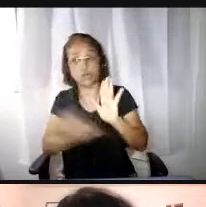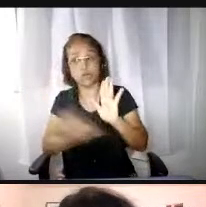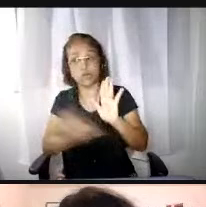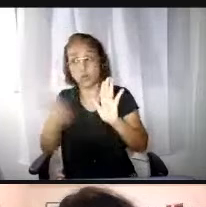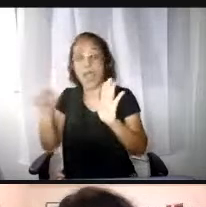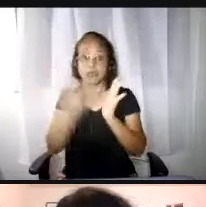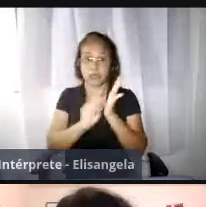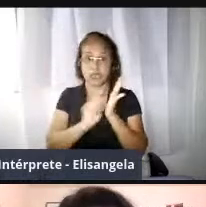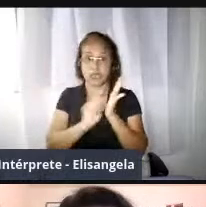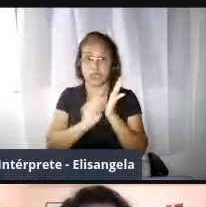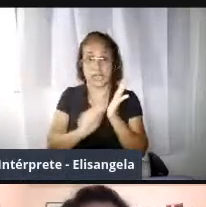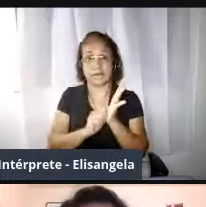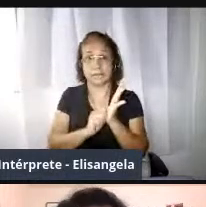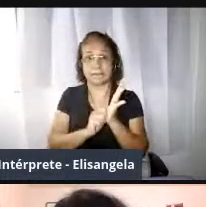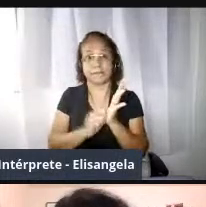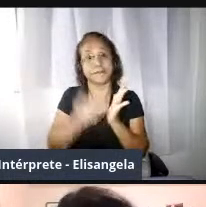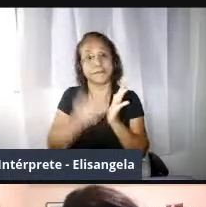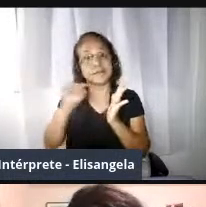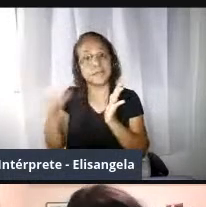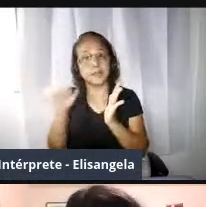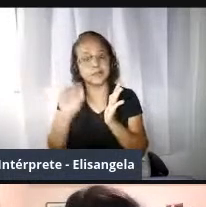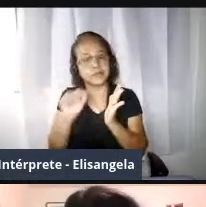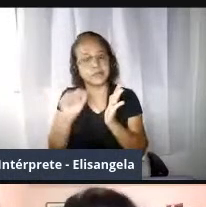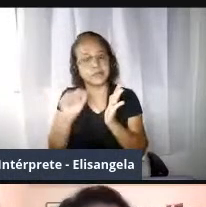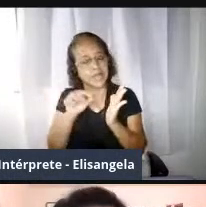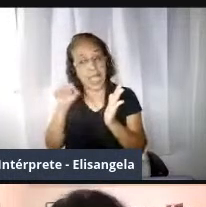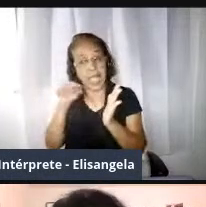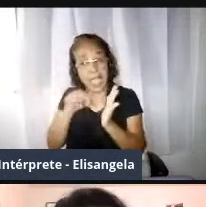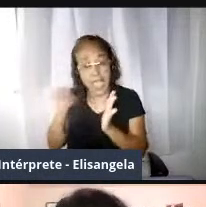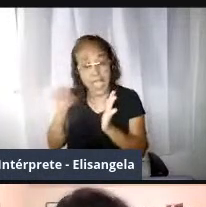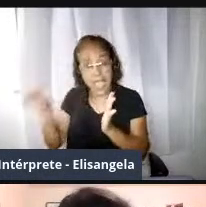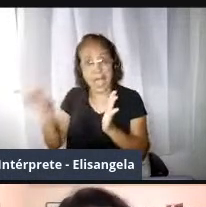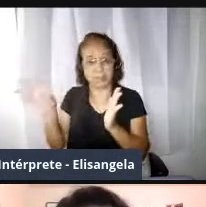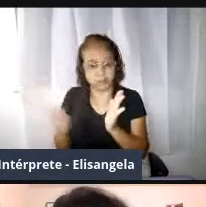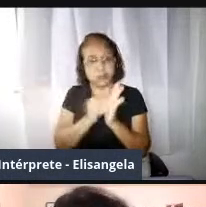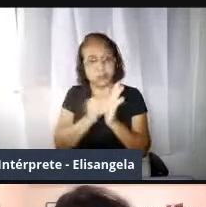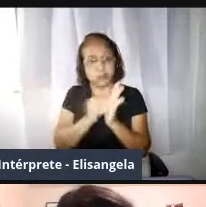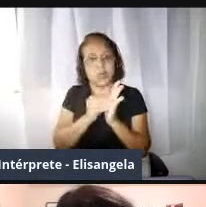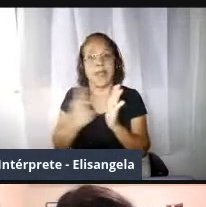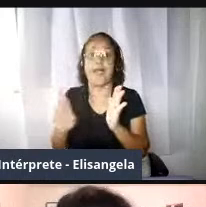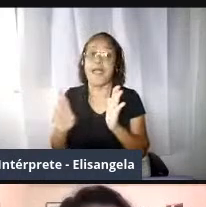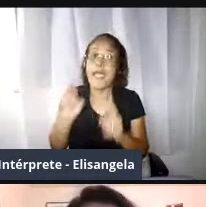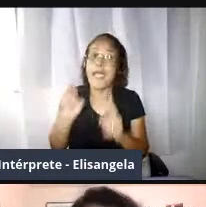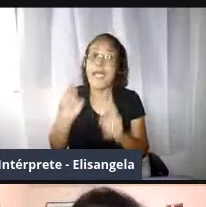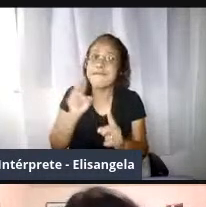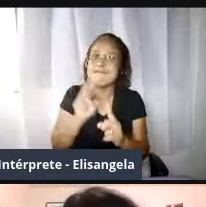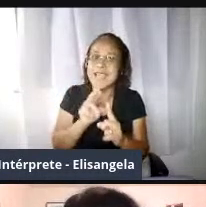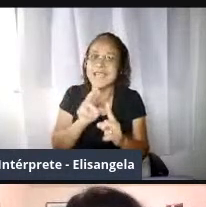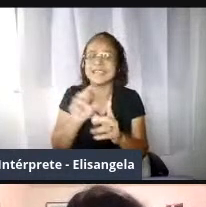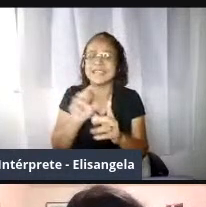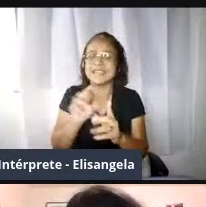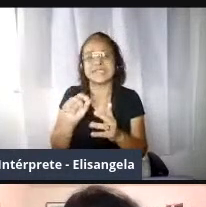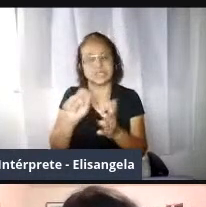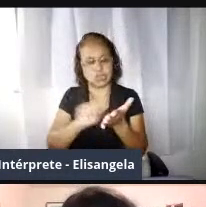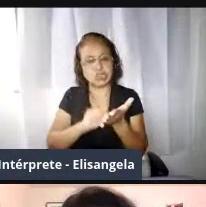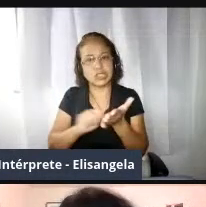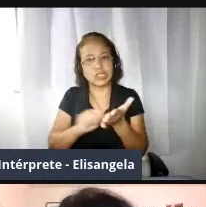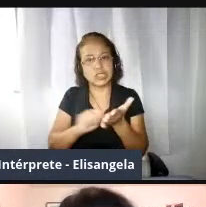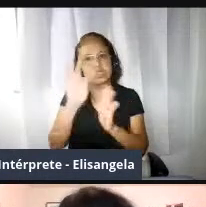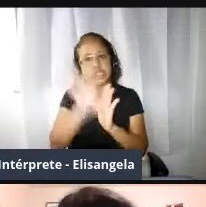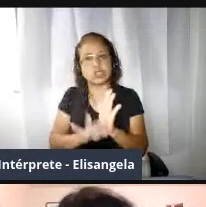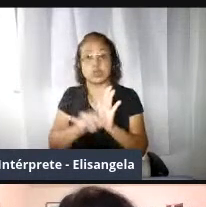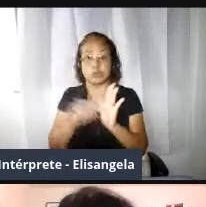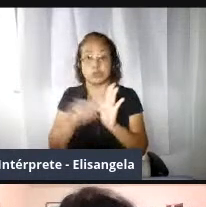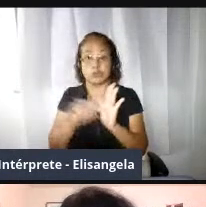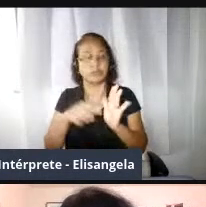ela ouve nas memórias referências a professoras e professores negros e alunos negros. E ela escreve esse texto dizendo: é preciso que a história da